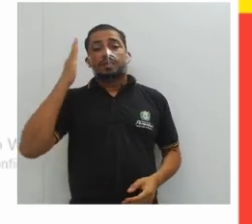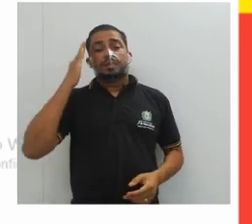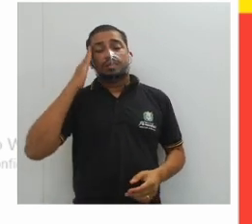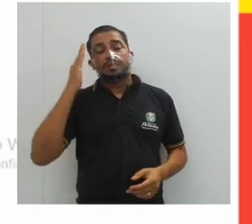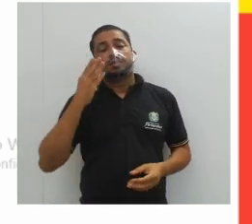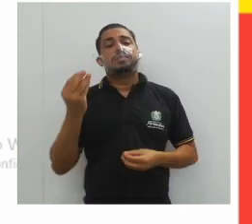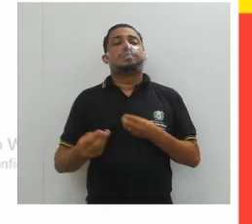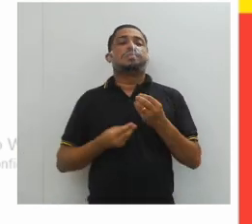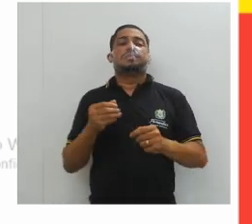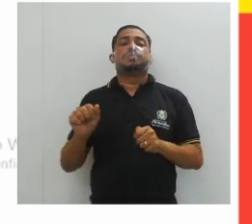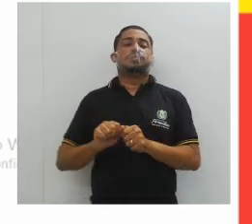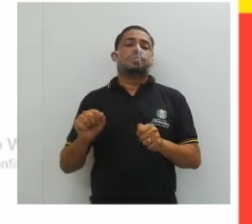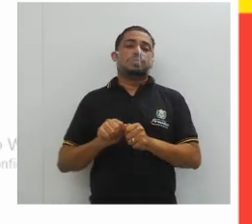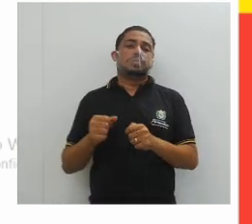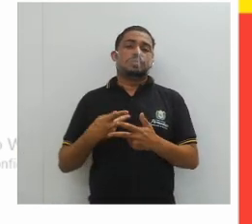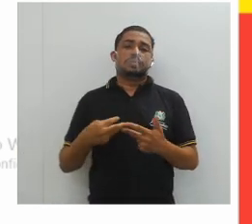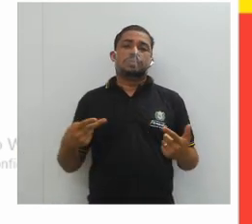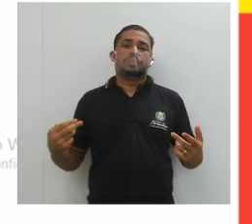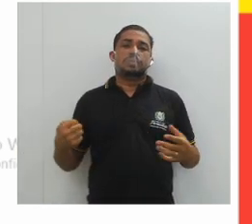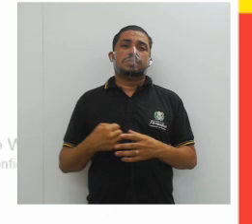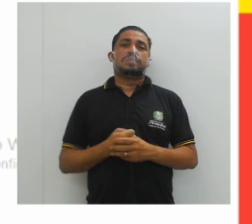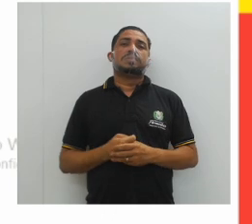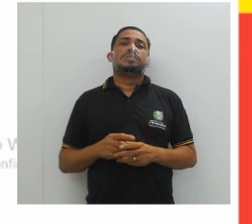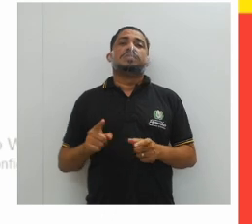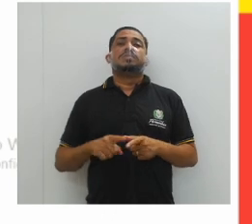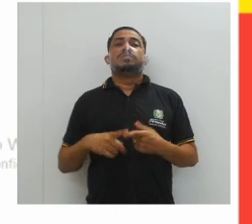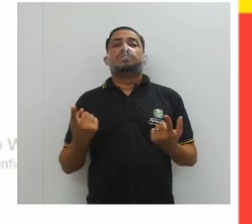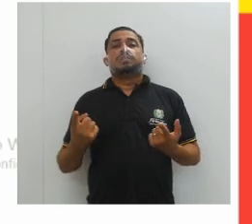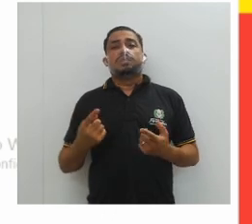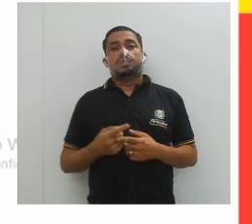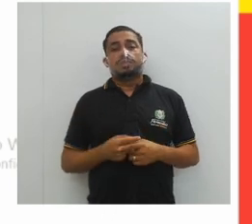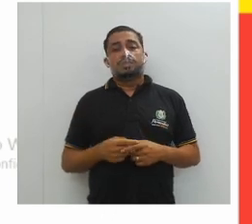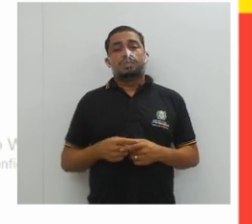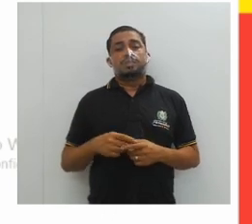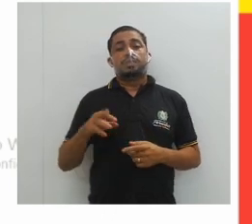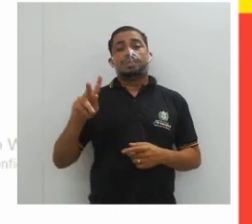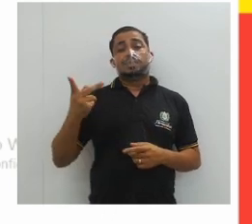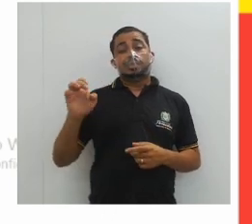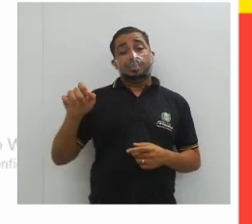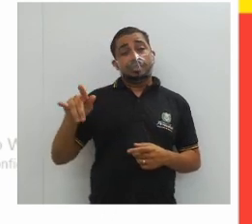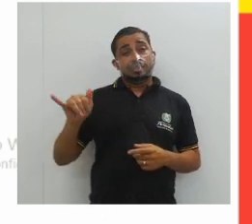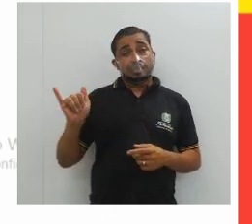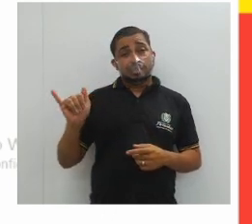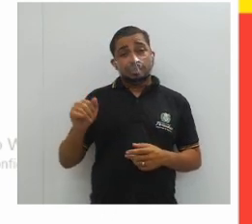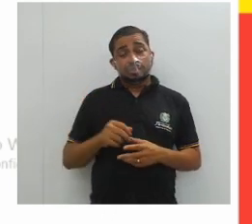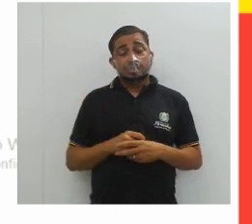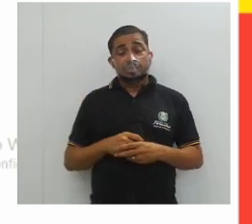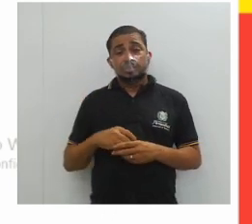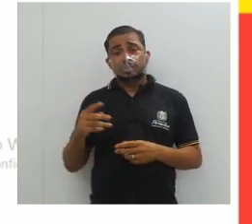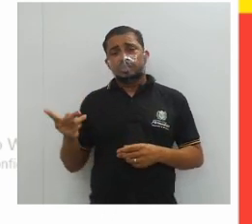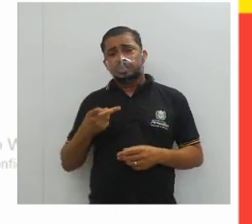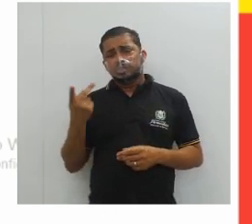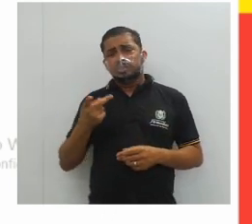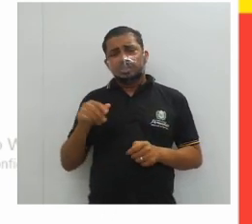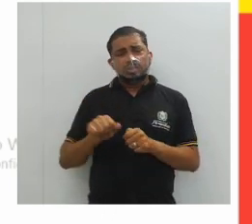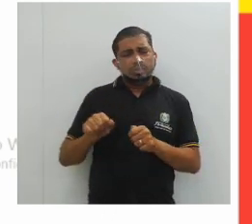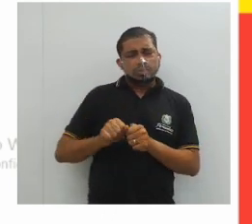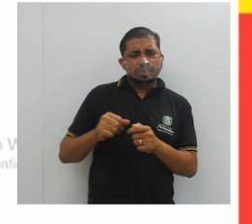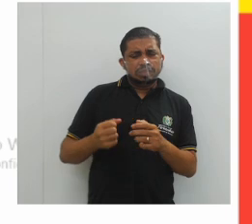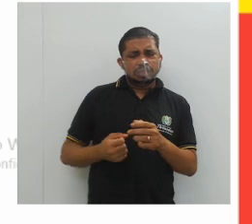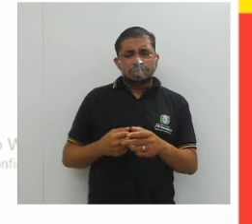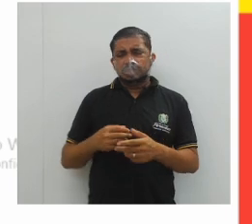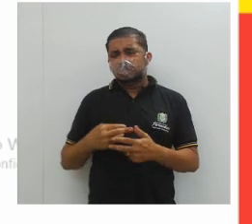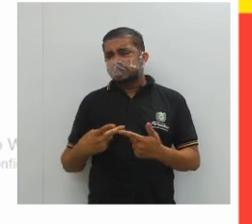mecânica da construção das coisas, né? Mas Henry Ford, o criador da Ford, via que as coisas eram fabricadas meio que diferente,